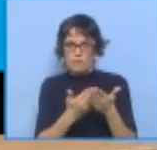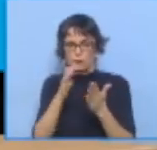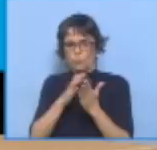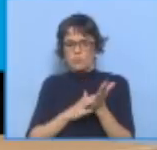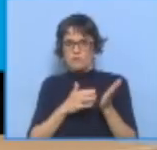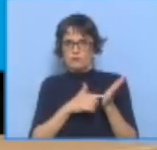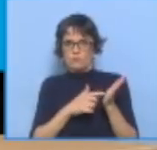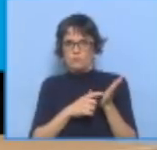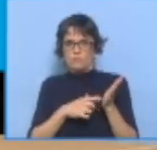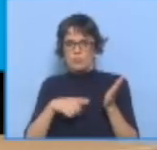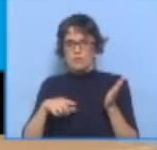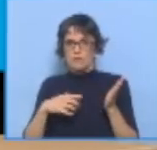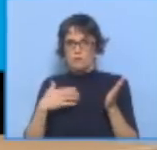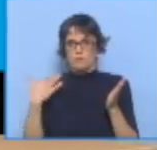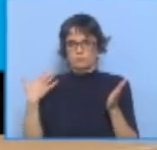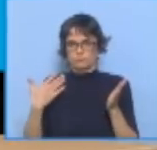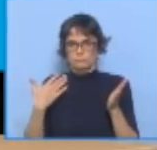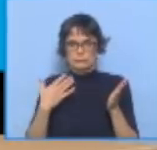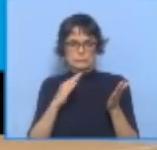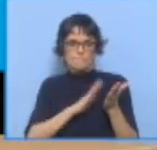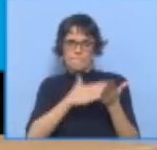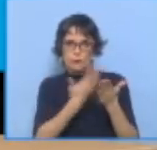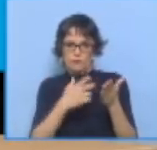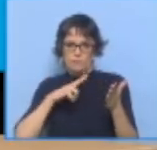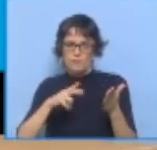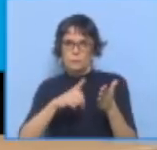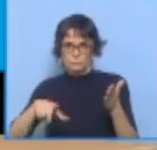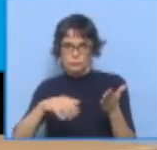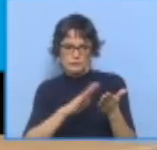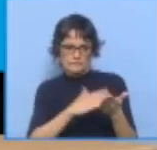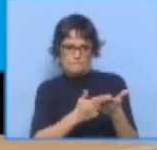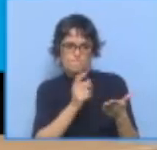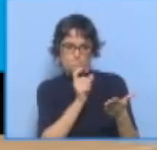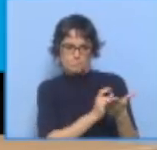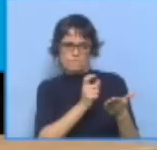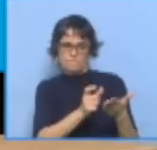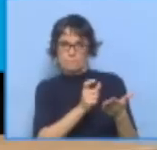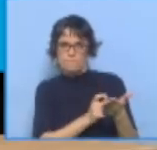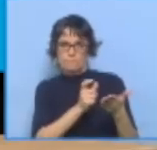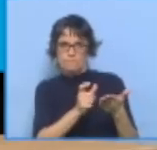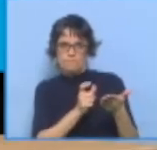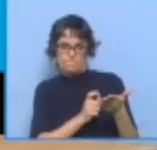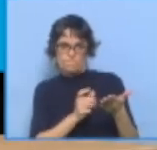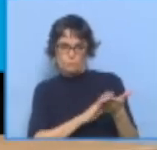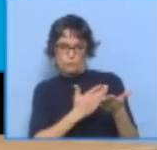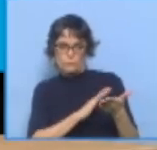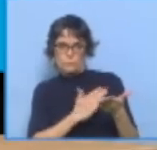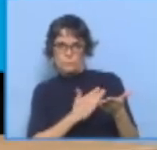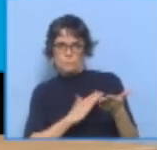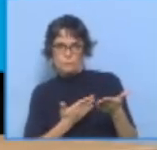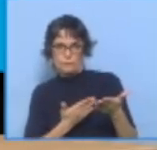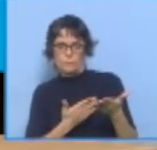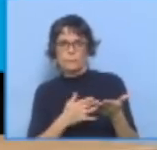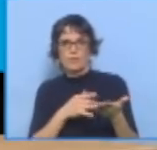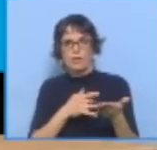prejudicando um bocadinho a sua compreensão. Nesta parte, os biblistas têm a palavra, porque eles naturalmente conhecem